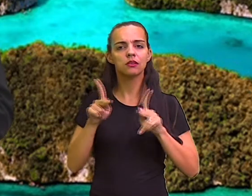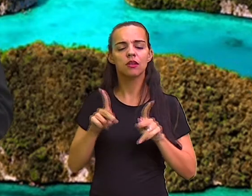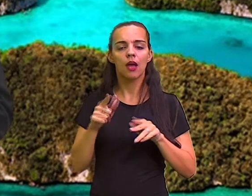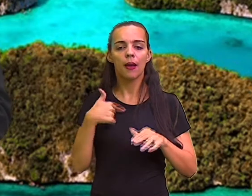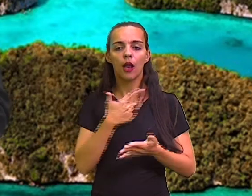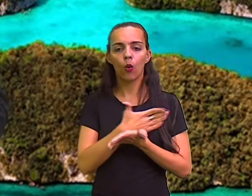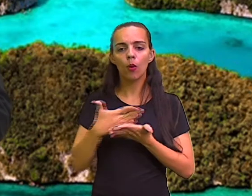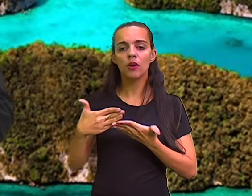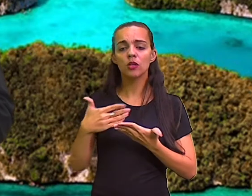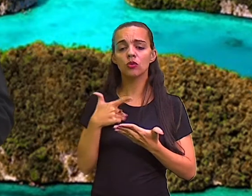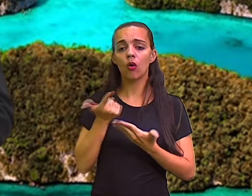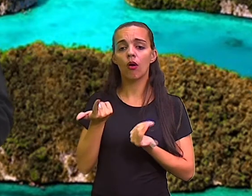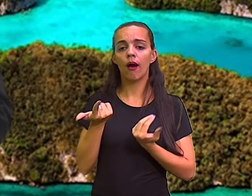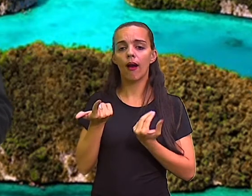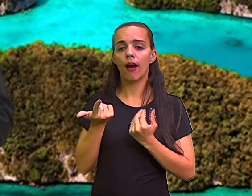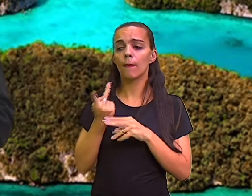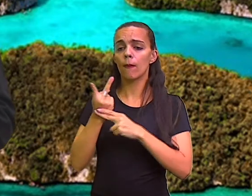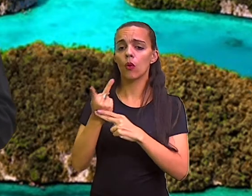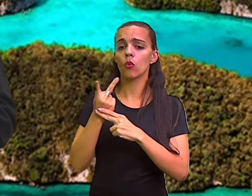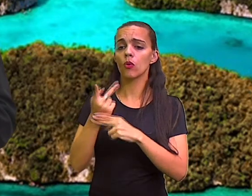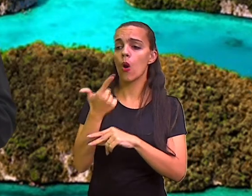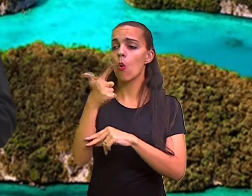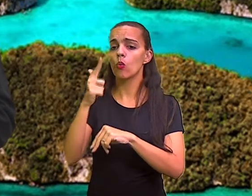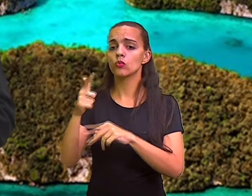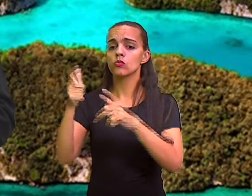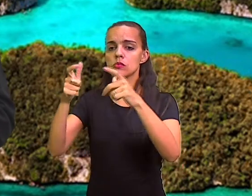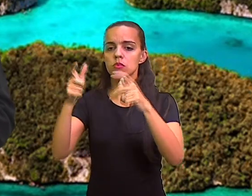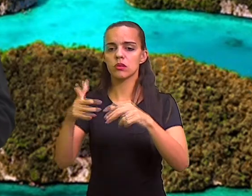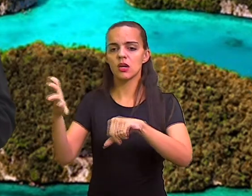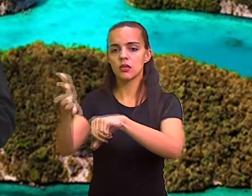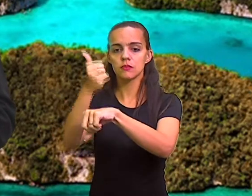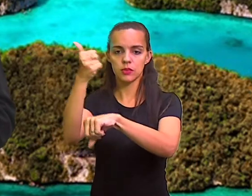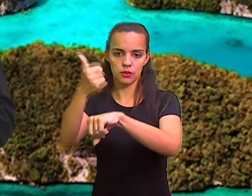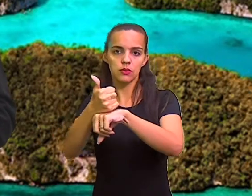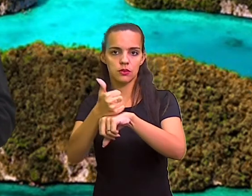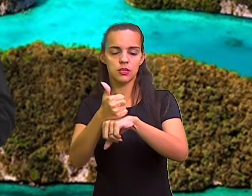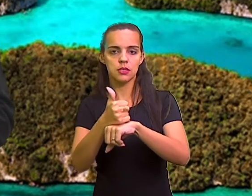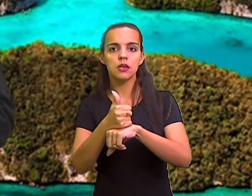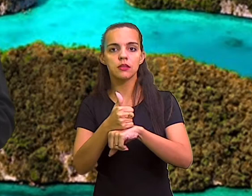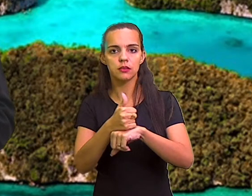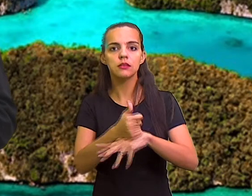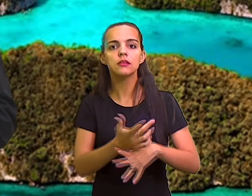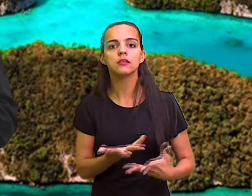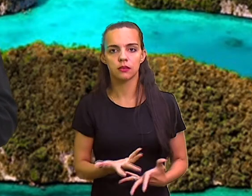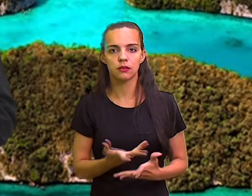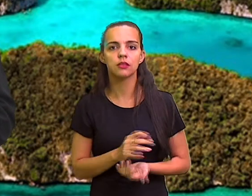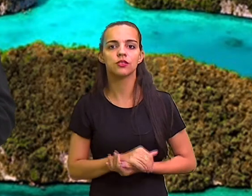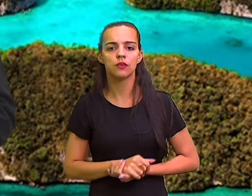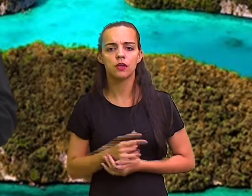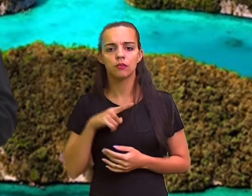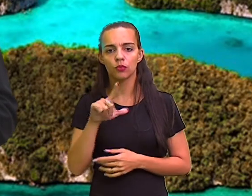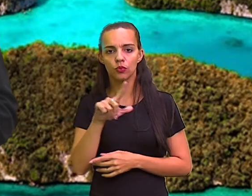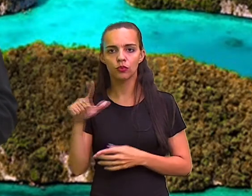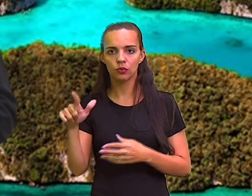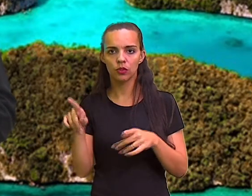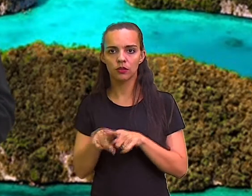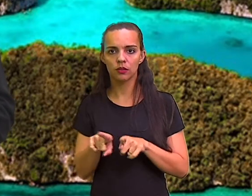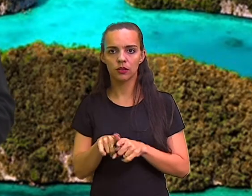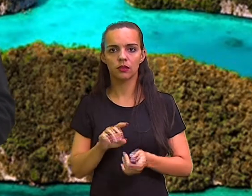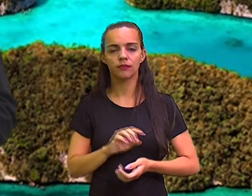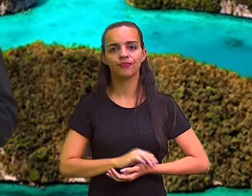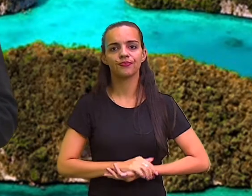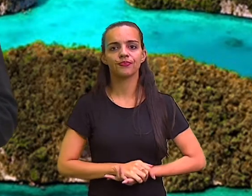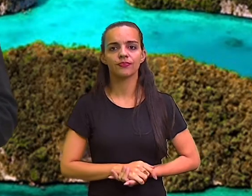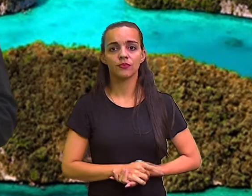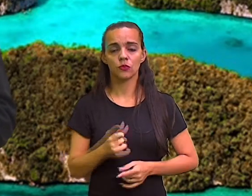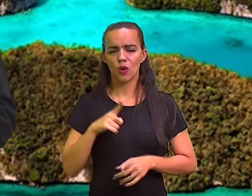oprimir outros povos, no caso, os povos do Timor-Leste. E